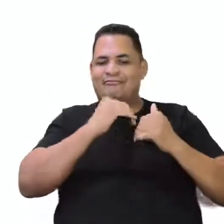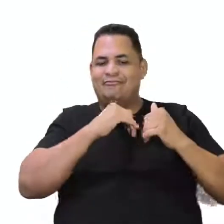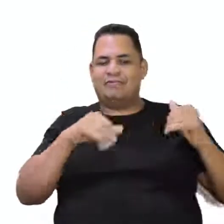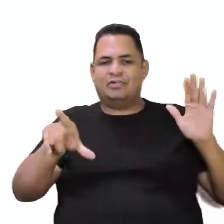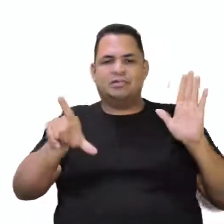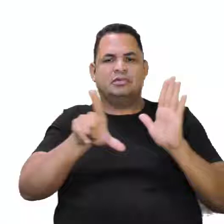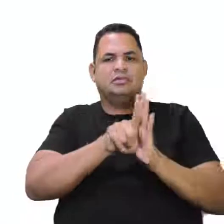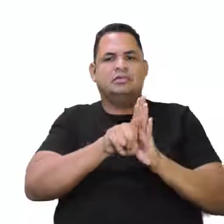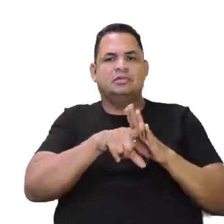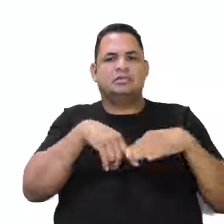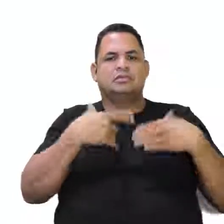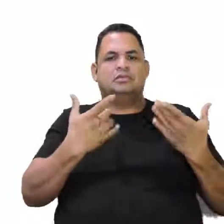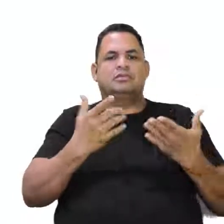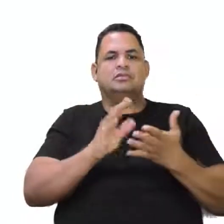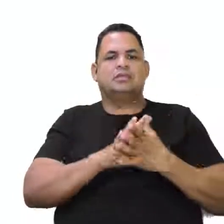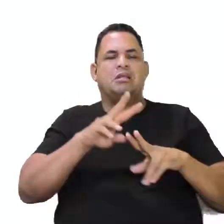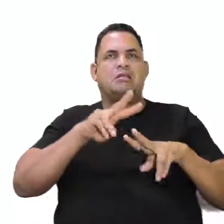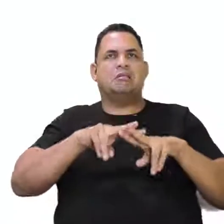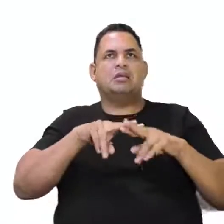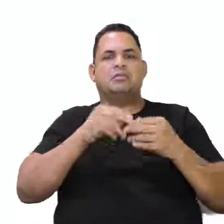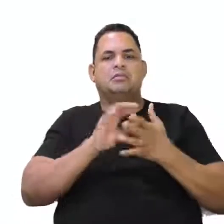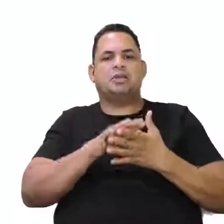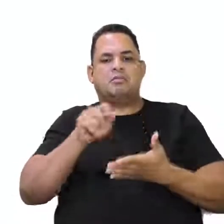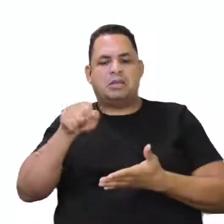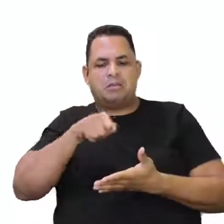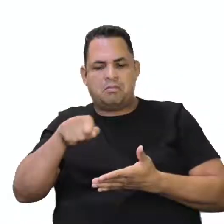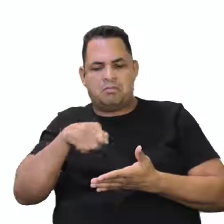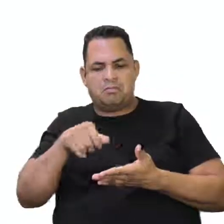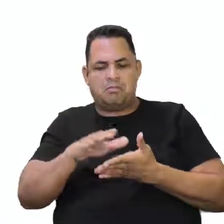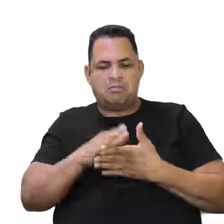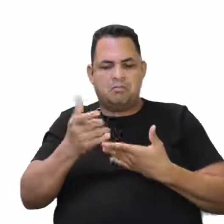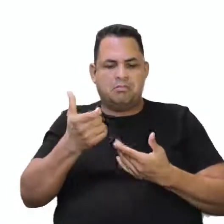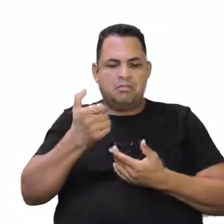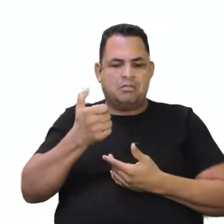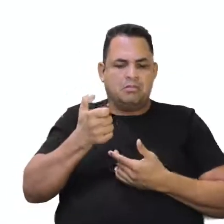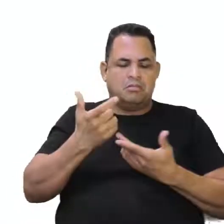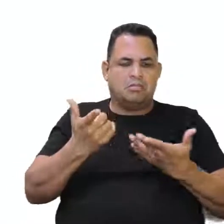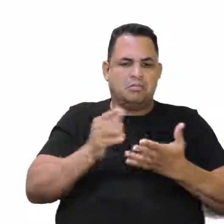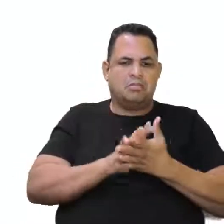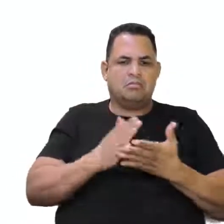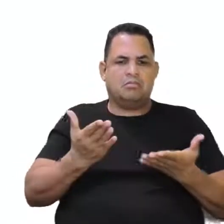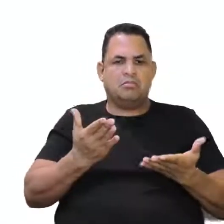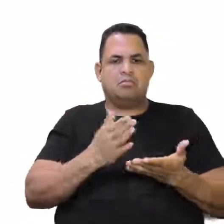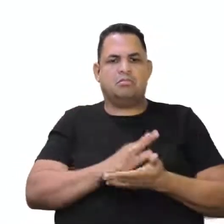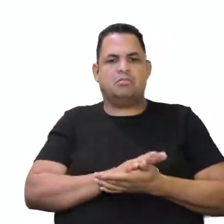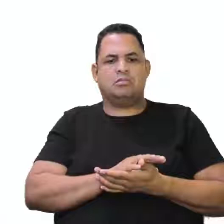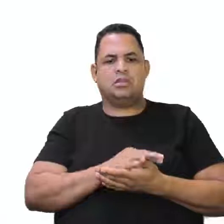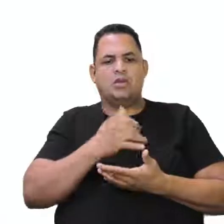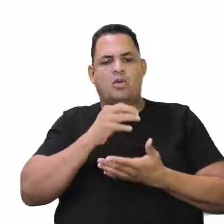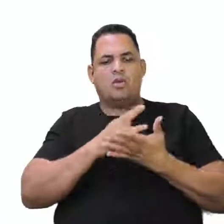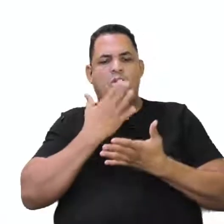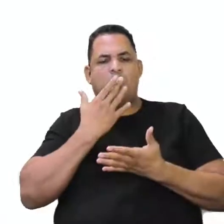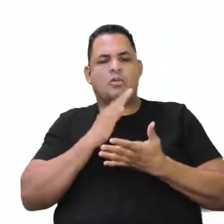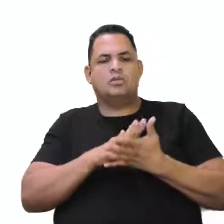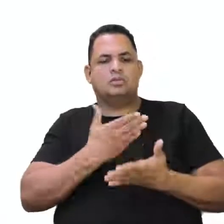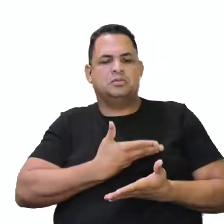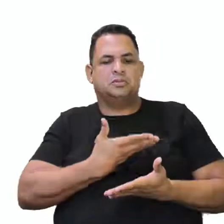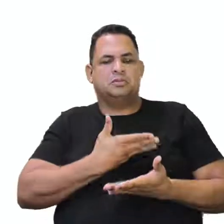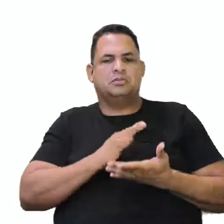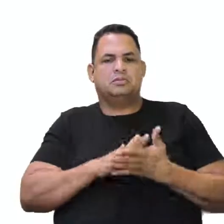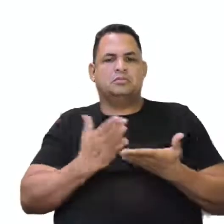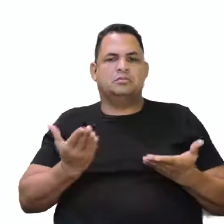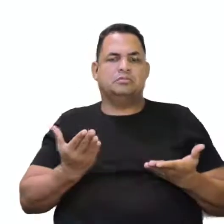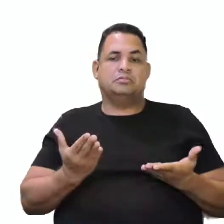ilegal. Ah, professora, agora vai pra cadeia porque pegou o borrachinho, a caneta top, coloridinho do colega.